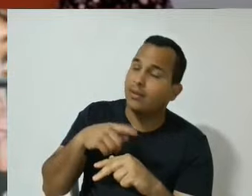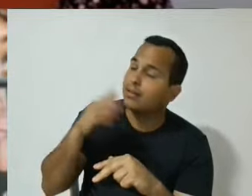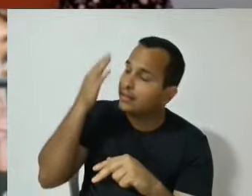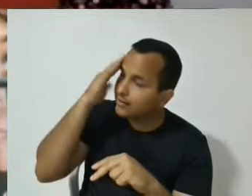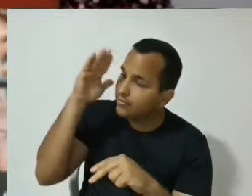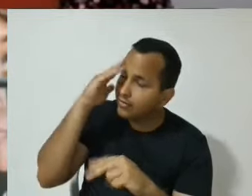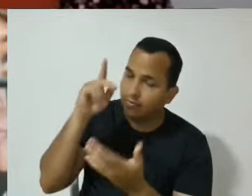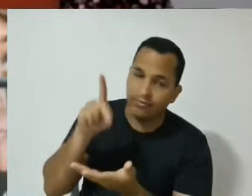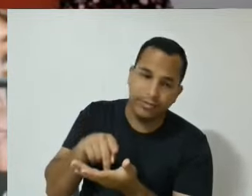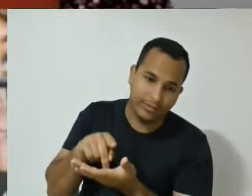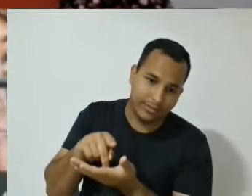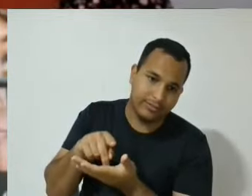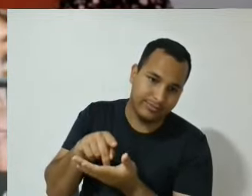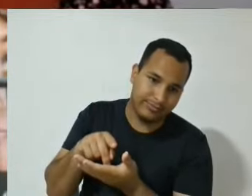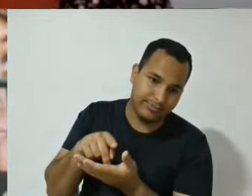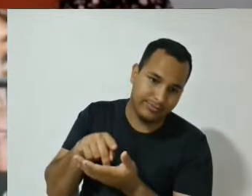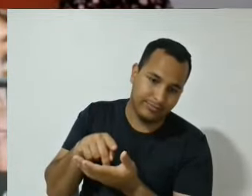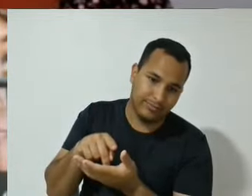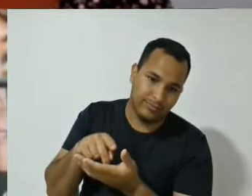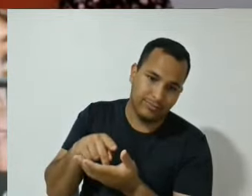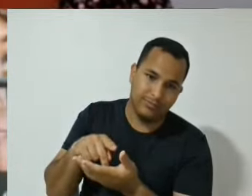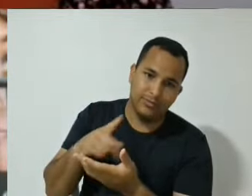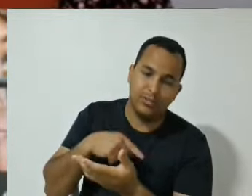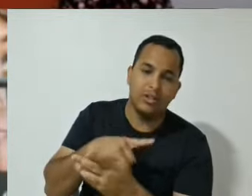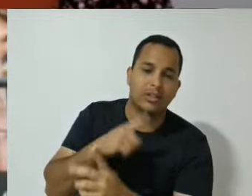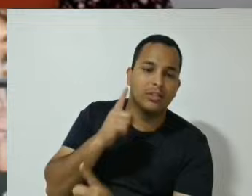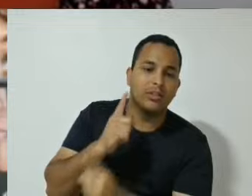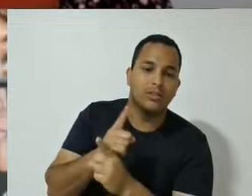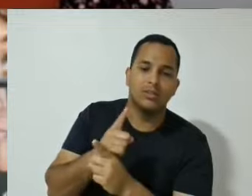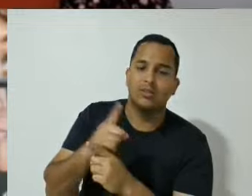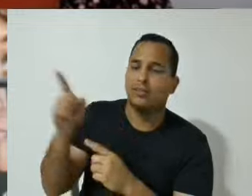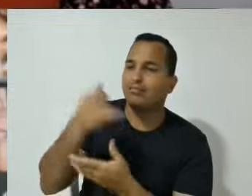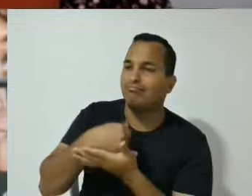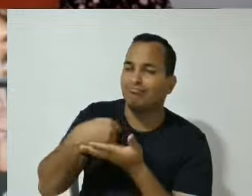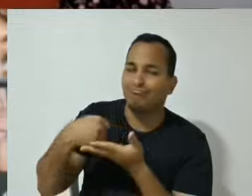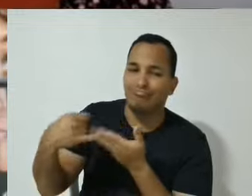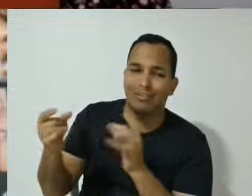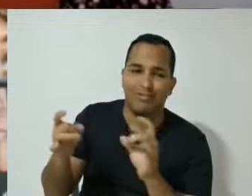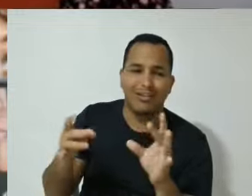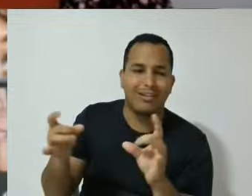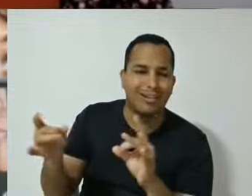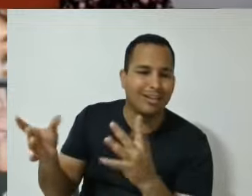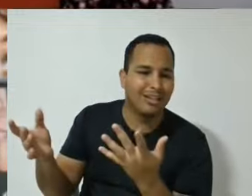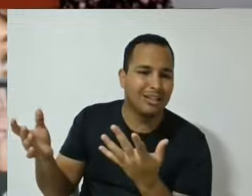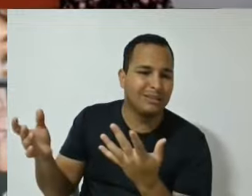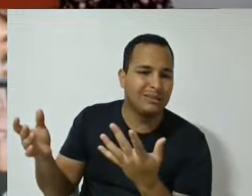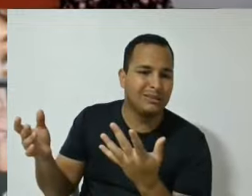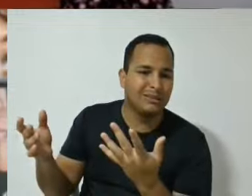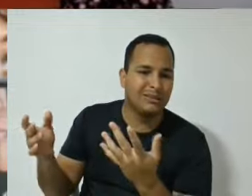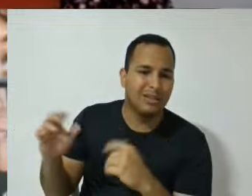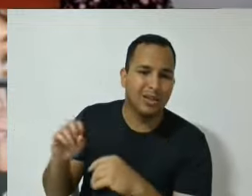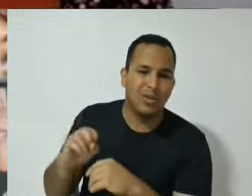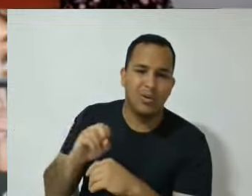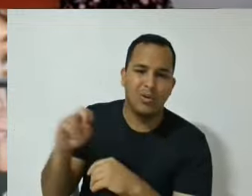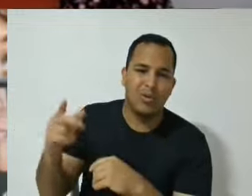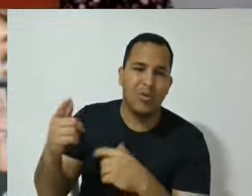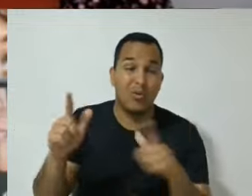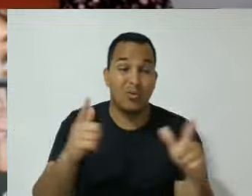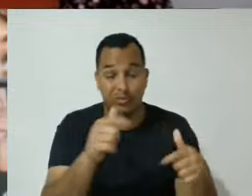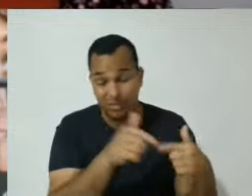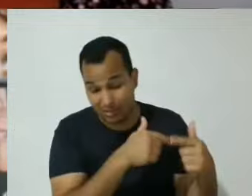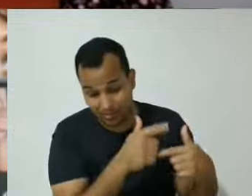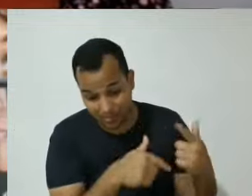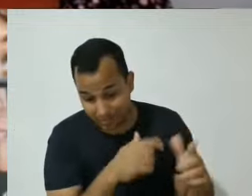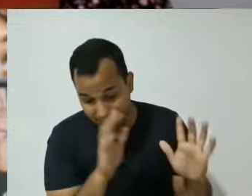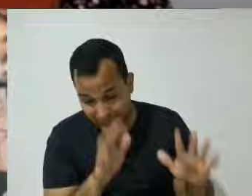Os meninos, às vezes, a gente encontrar no tráfico, né, ou em outros trabalhos, enfim.